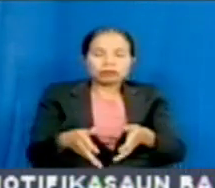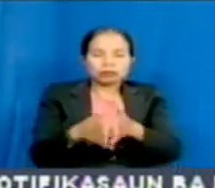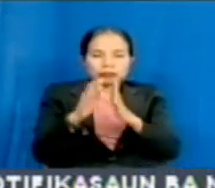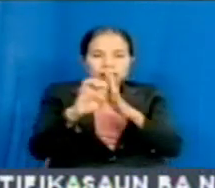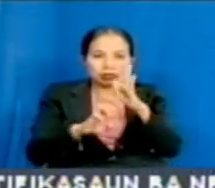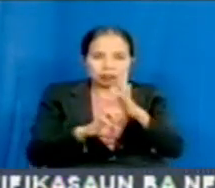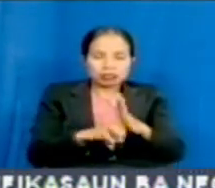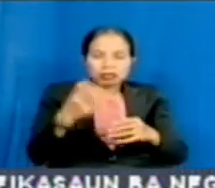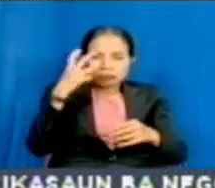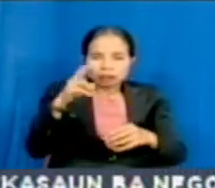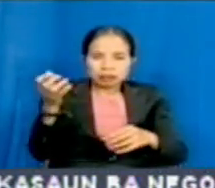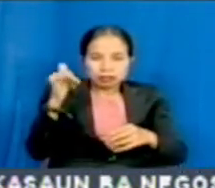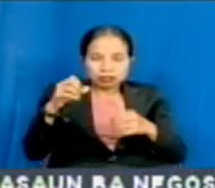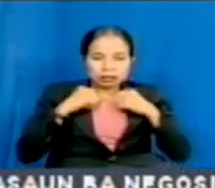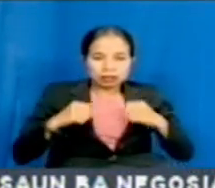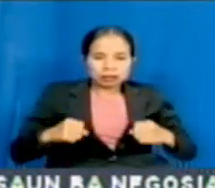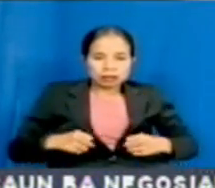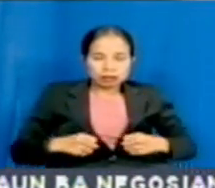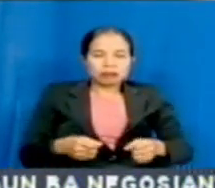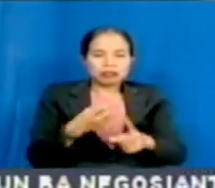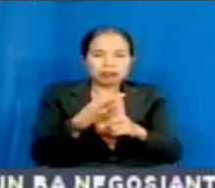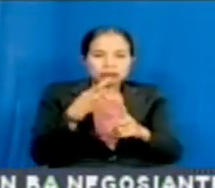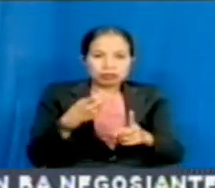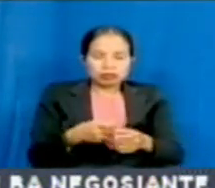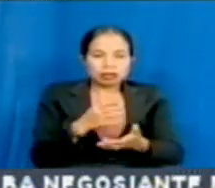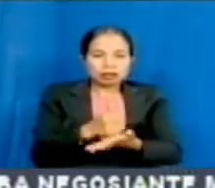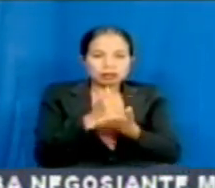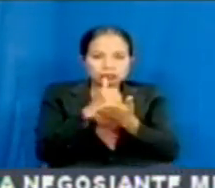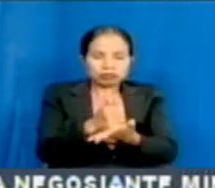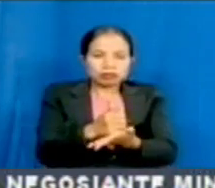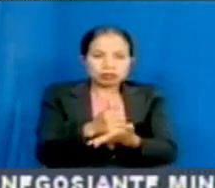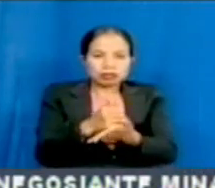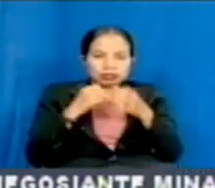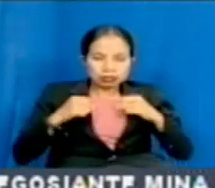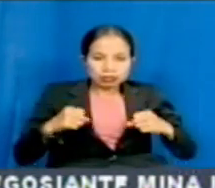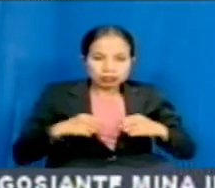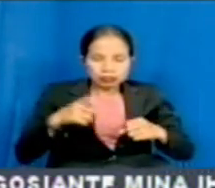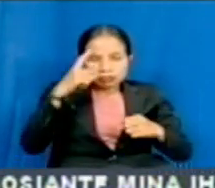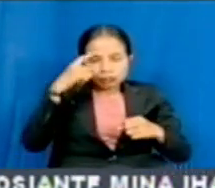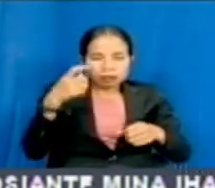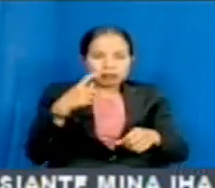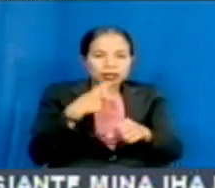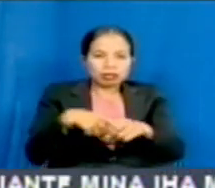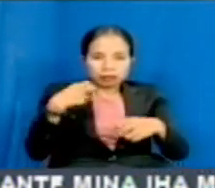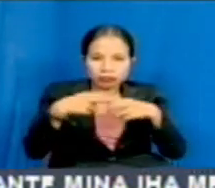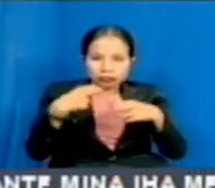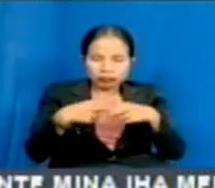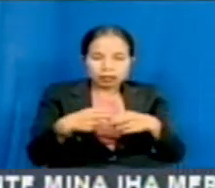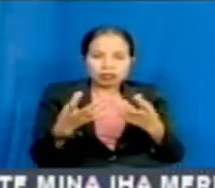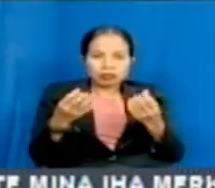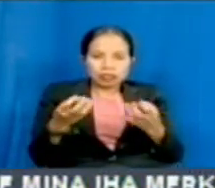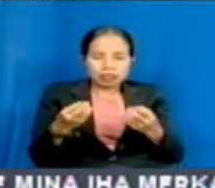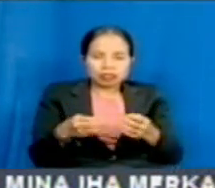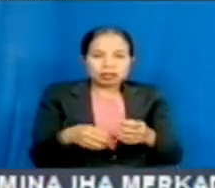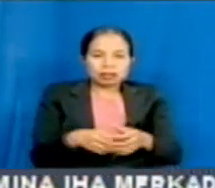estado, atuare sirendo condição. Li russi facilita tratamento saúde. Também iha tempo difícil, maioria